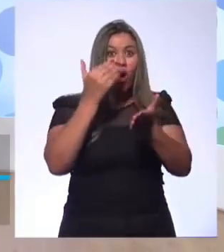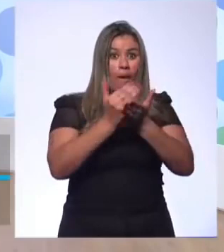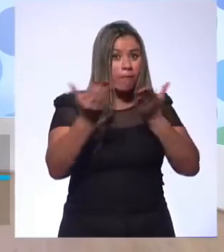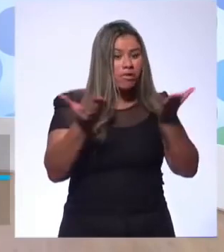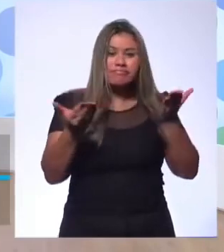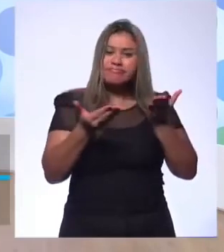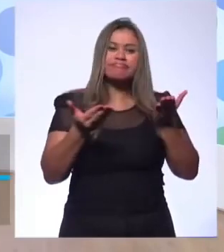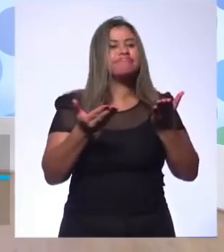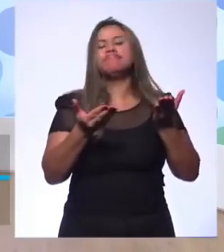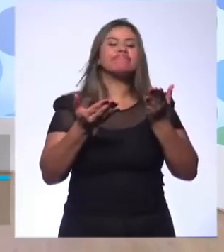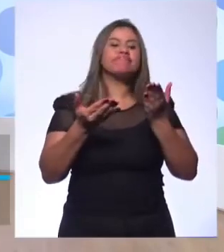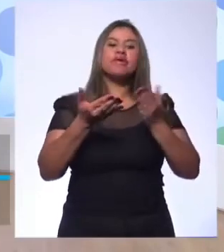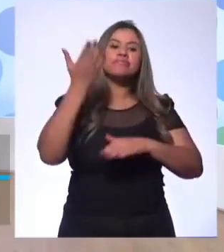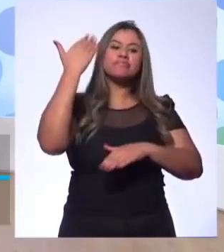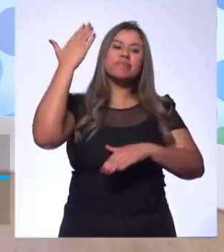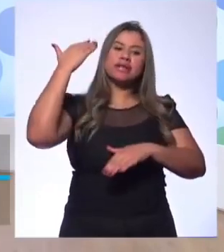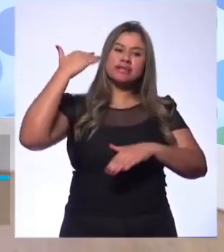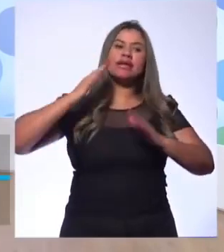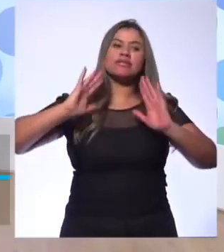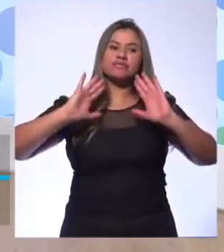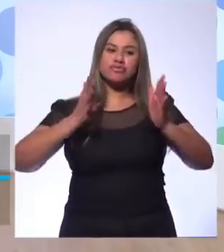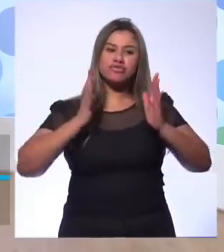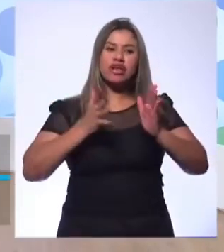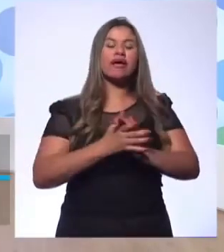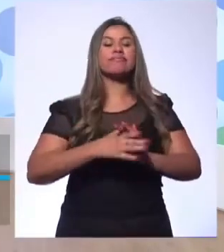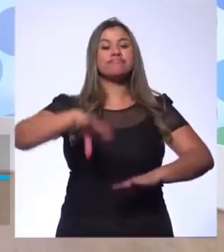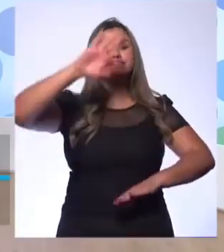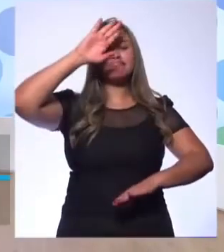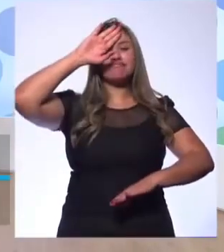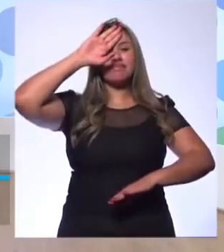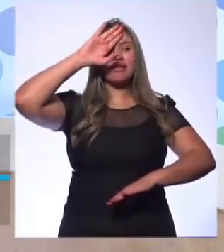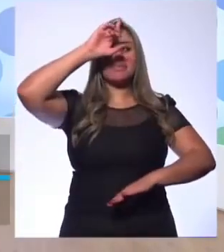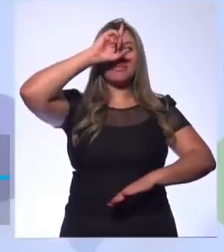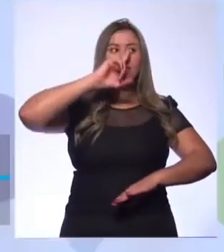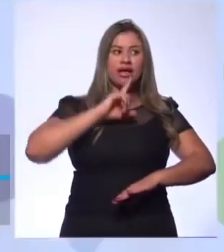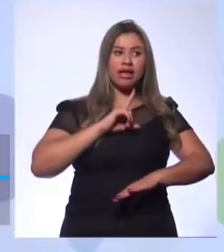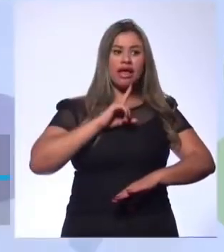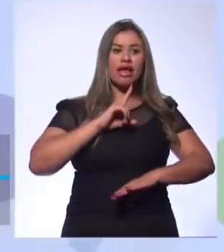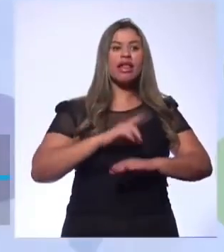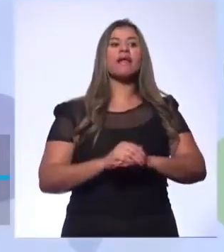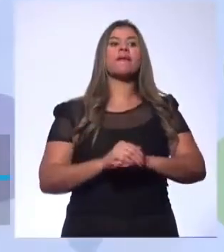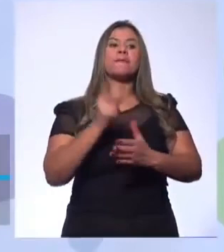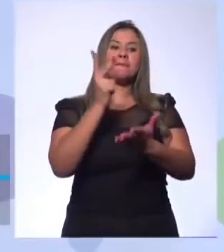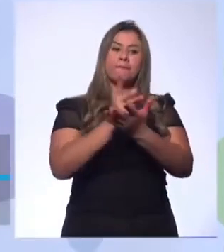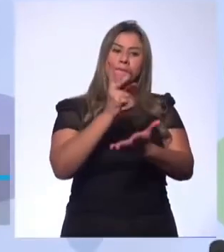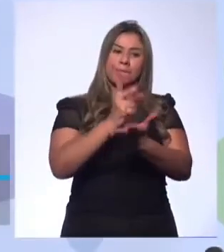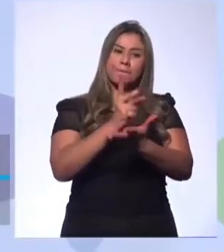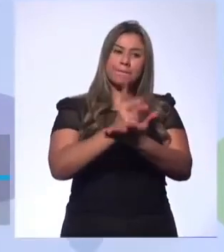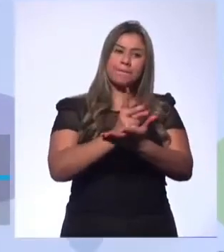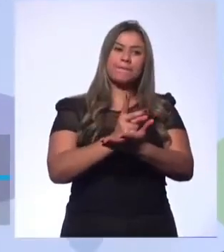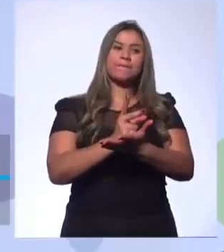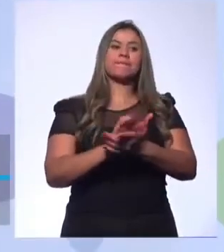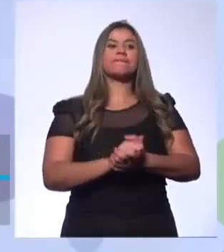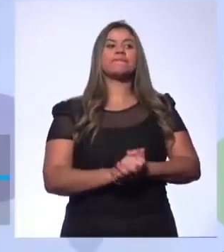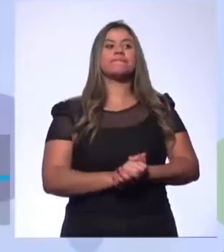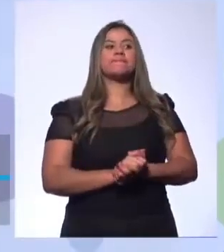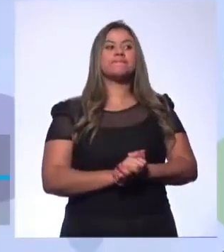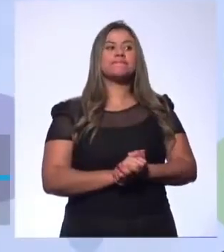noite para o dia, né? Eles estão aí e permanecem. A febre amarela prometeu que ia continuar e continua, persiste, está